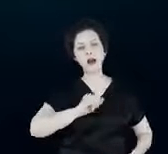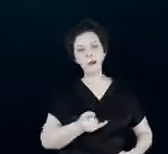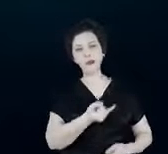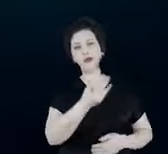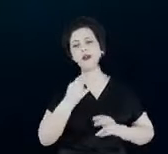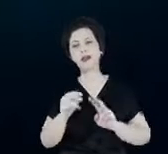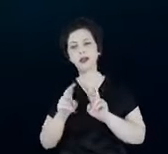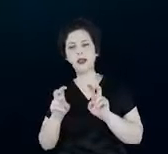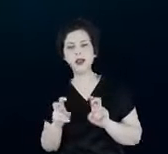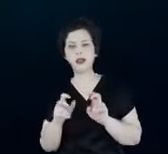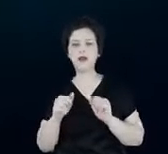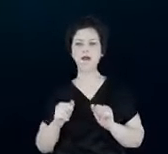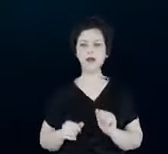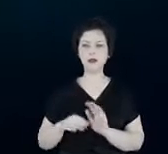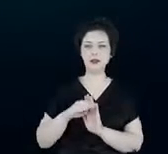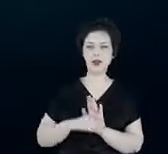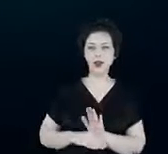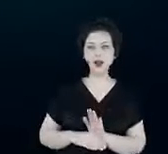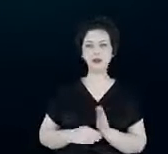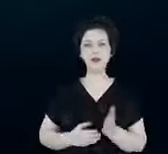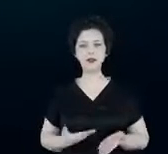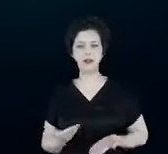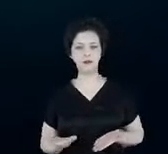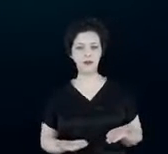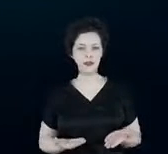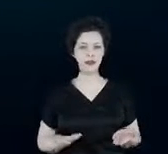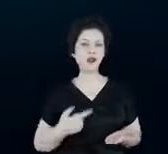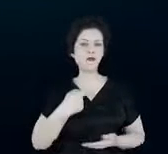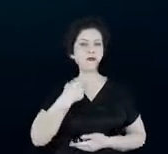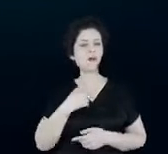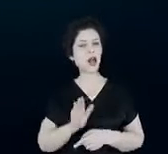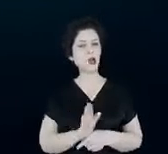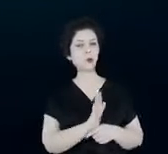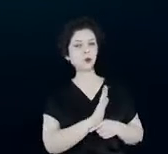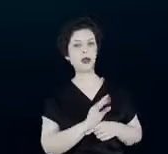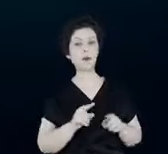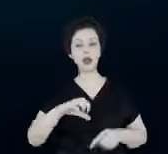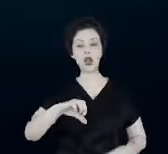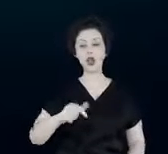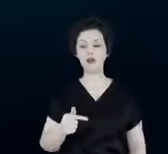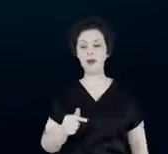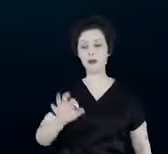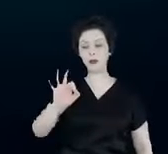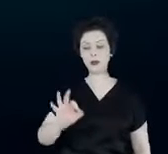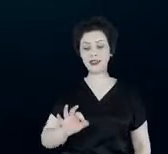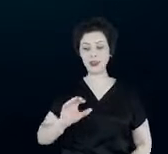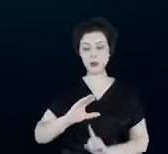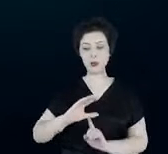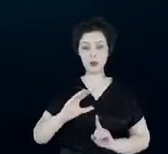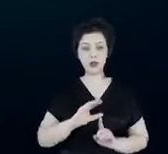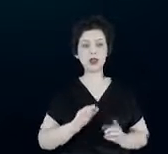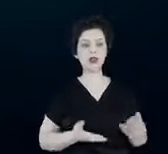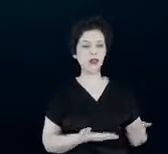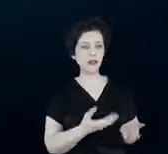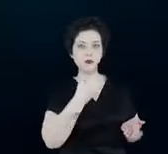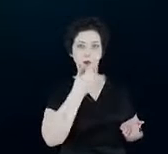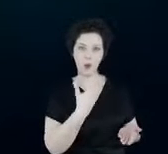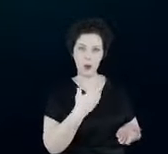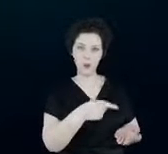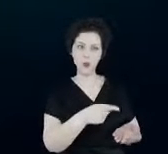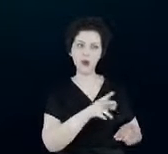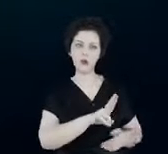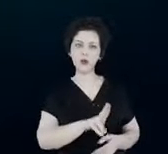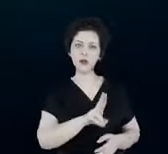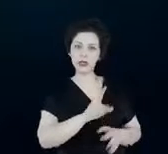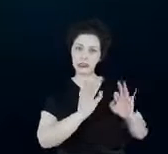serviços de dados sabão vontade de ajudar os outros mas 97/3 Clientes estão fazendo um serviço é tão usando